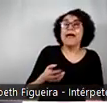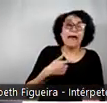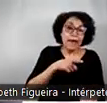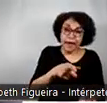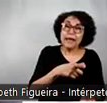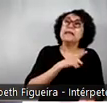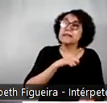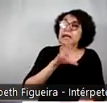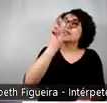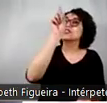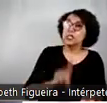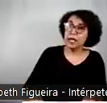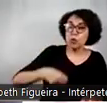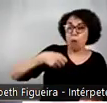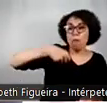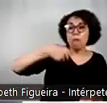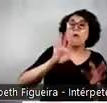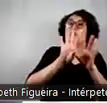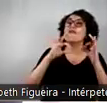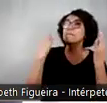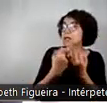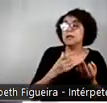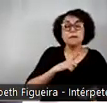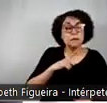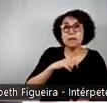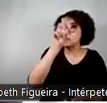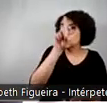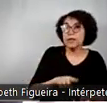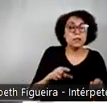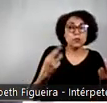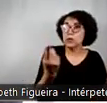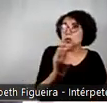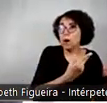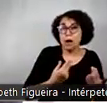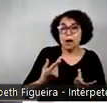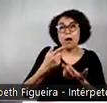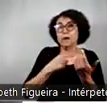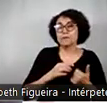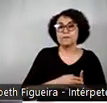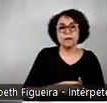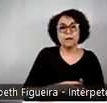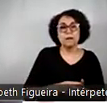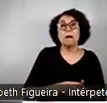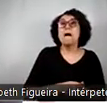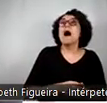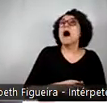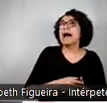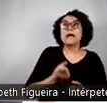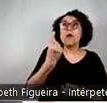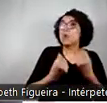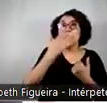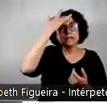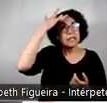Família, etc., né? E aí, por uma questão de xenofobia, ele foi esfaqueado,